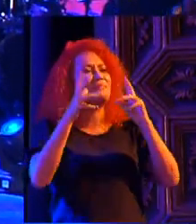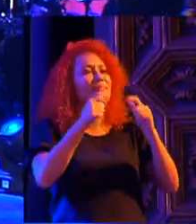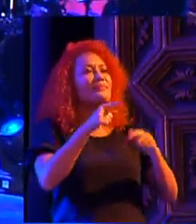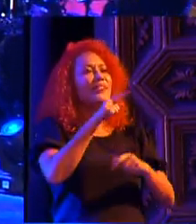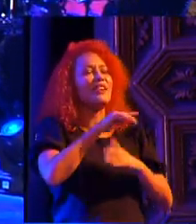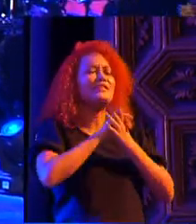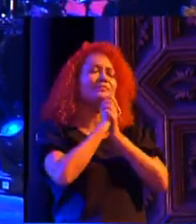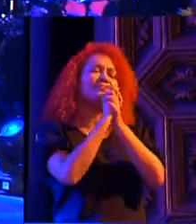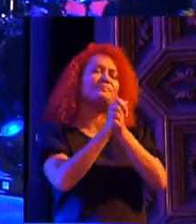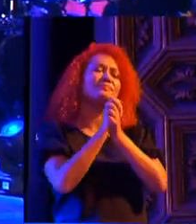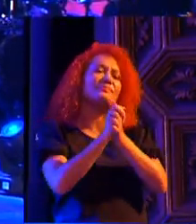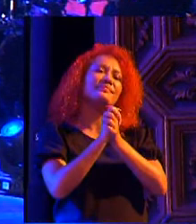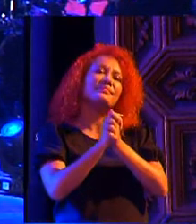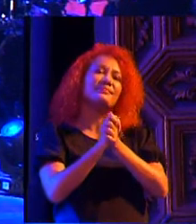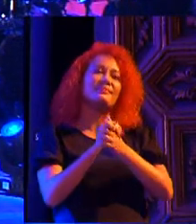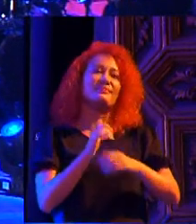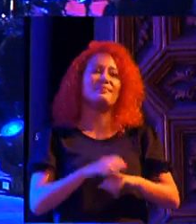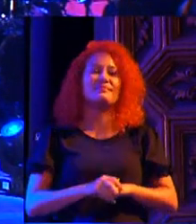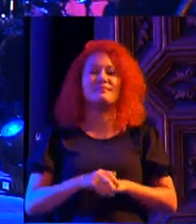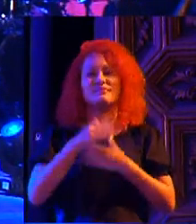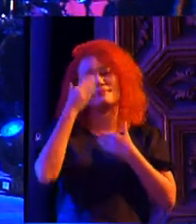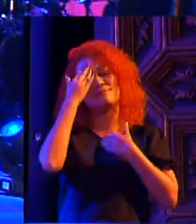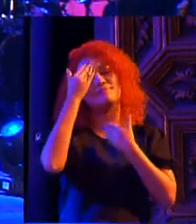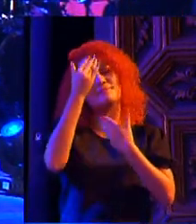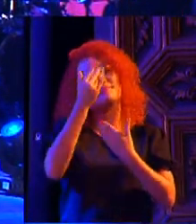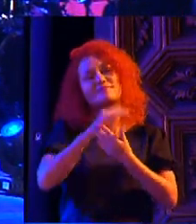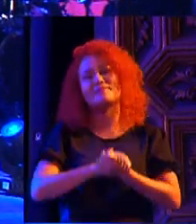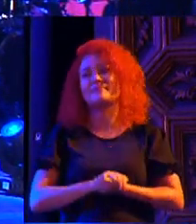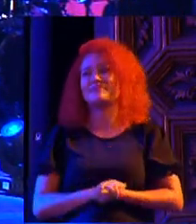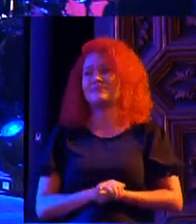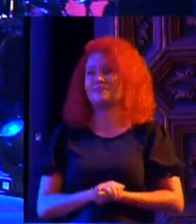de parabéns por tudo, viu? Muito obrigado.